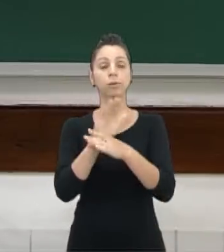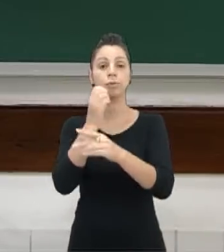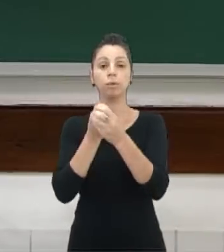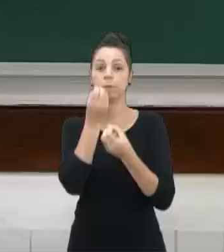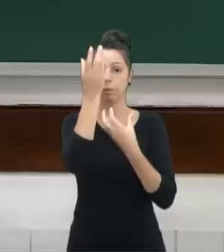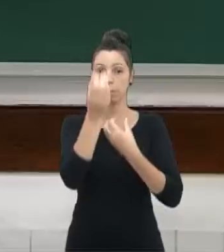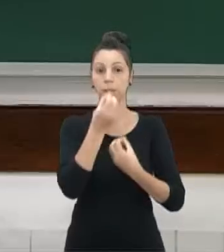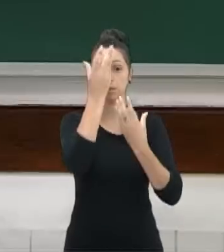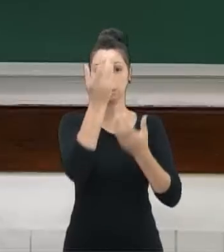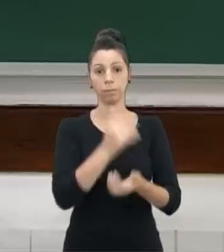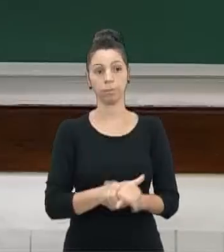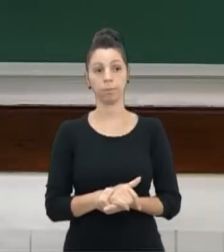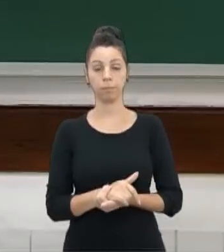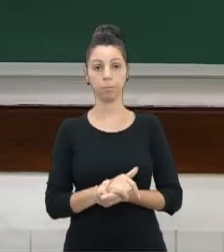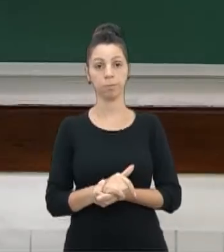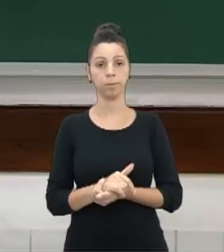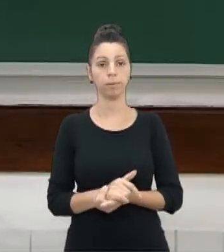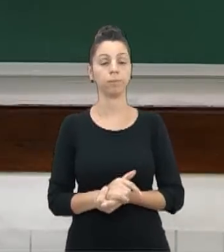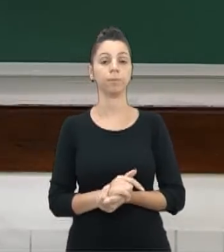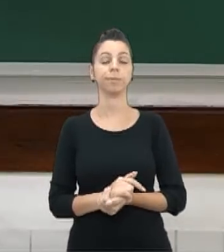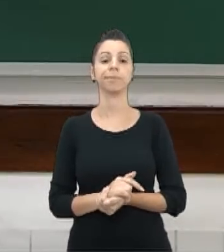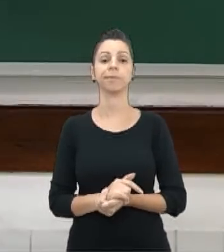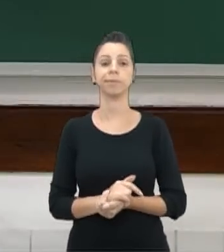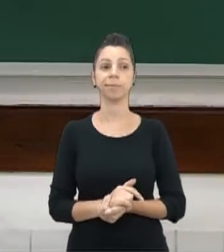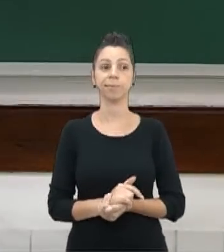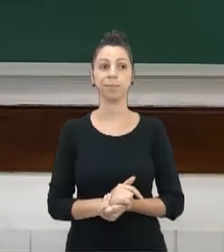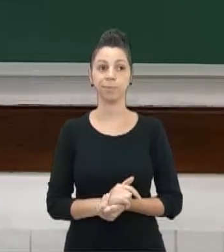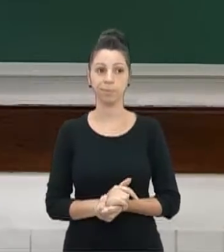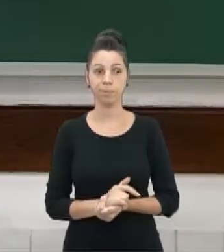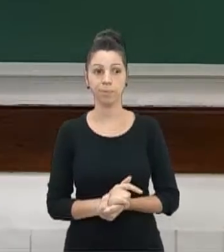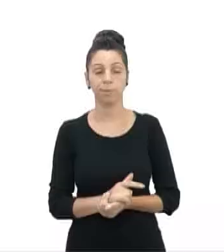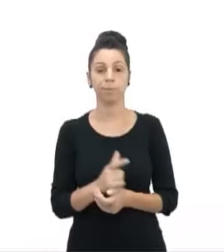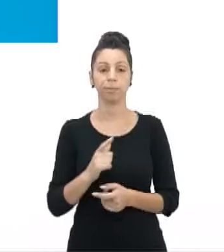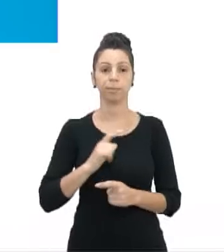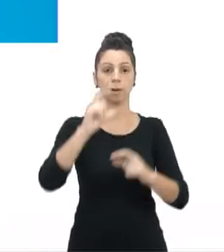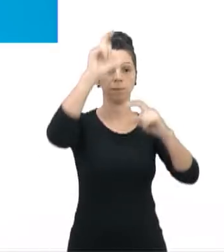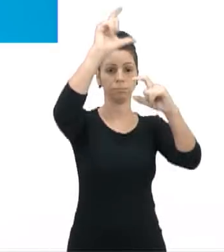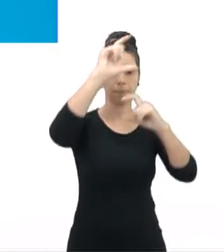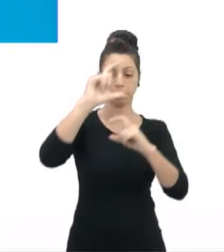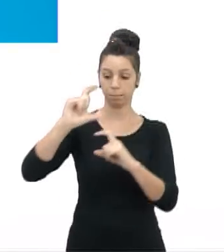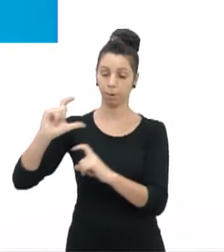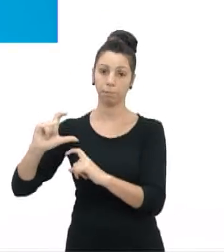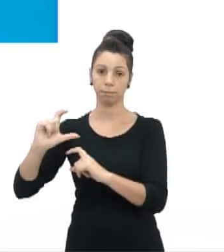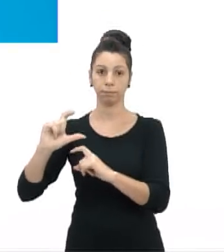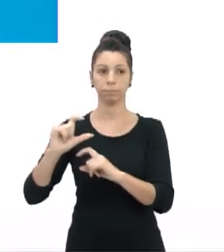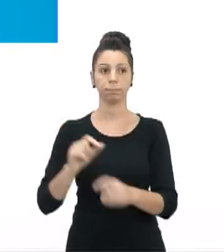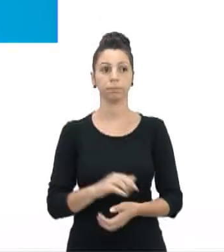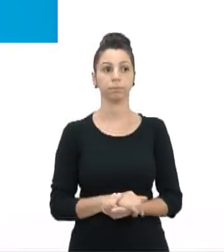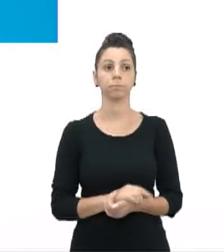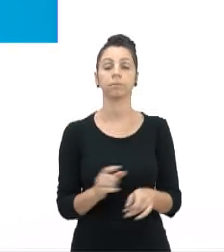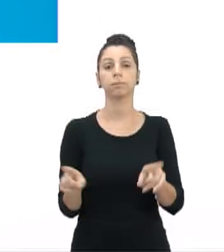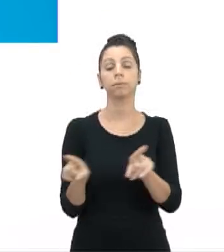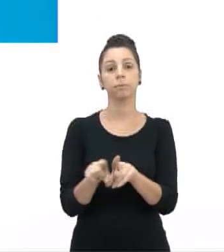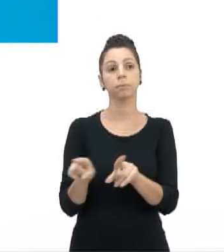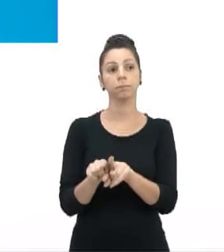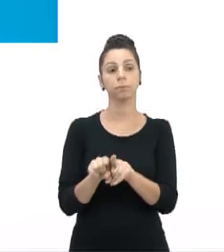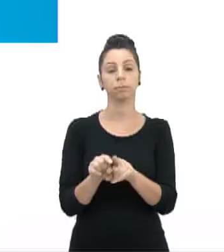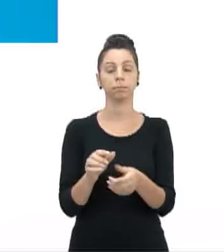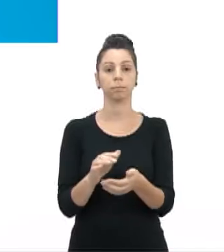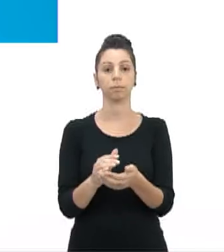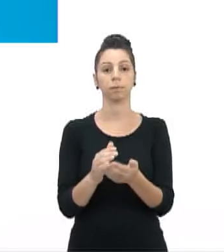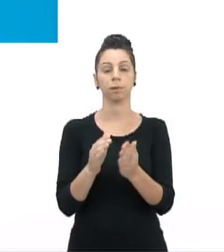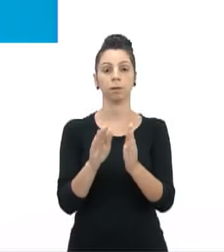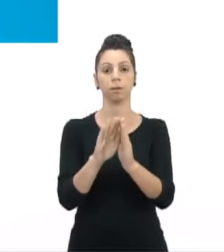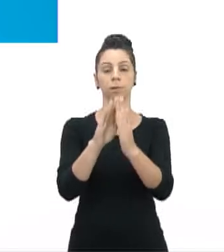informação, ok? Aí você tem dentro, né, destaquei os tópicos aí, que a gente já viu. Nós temos na dobra externa